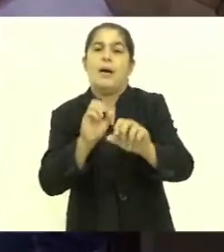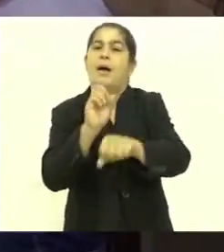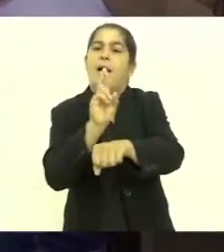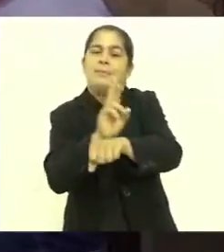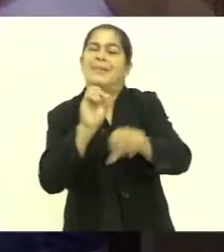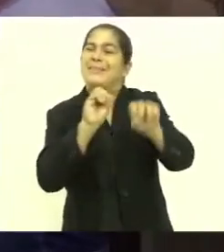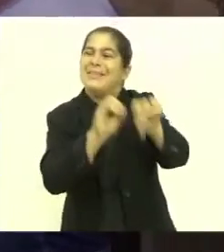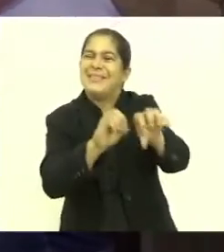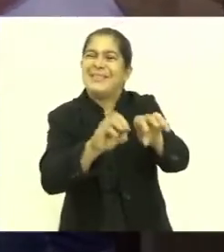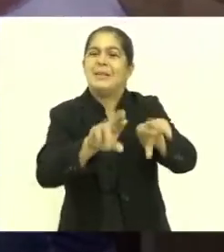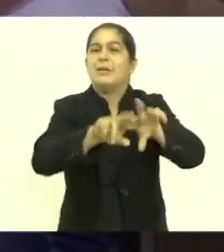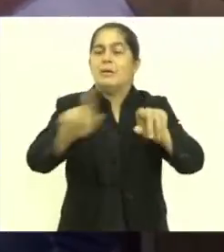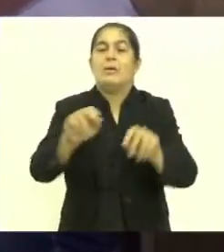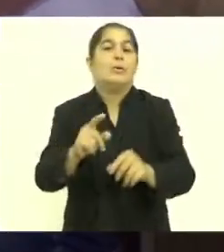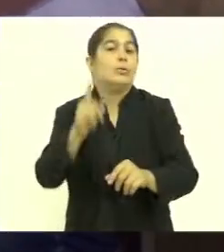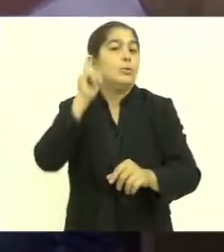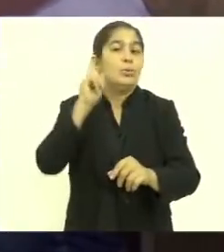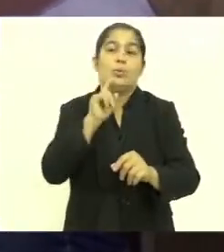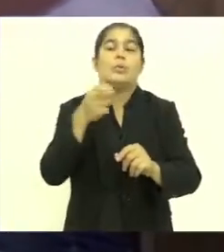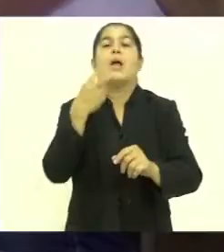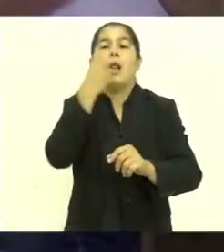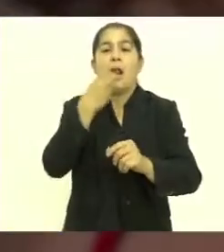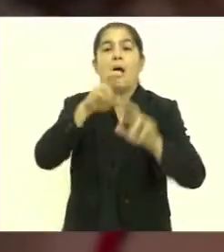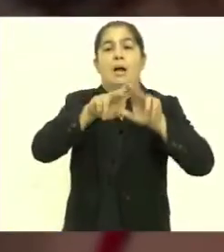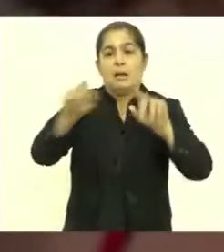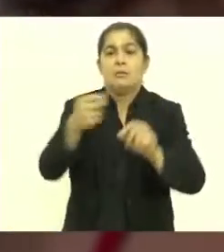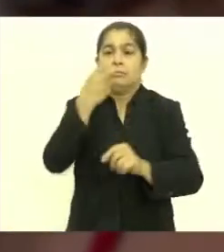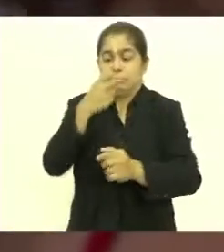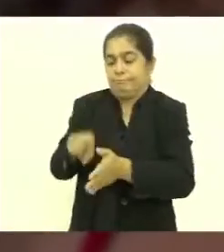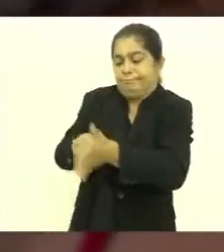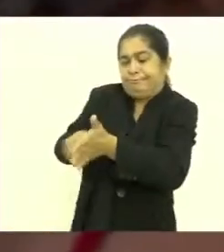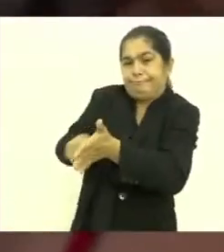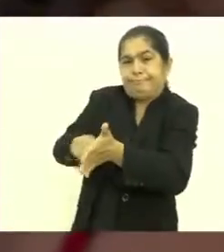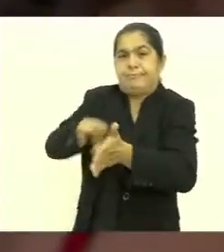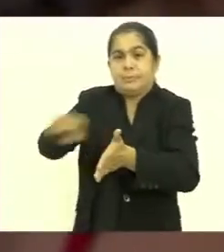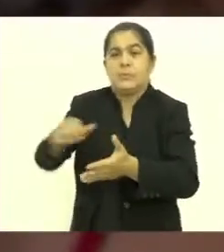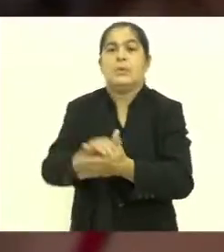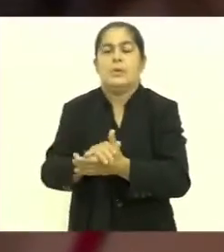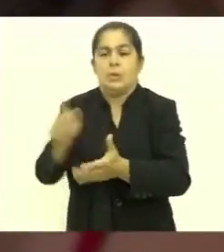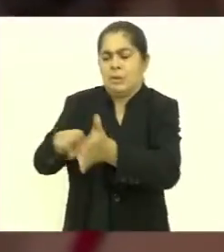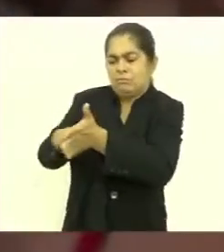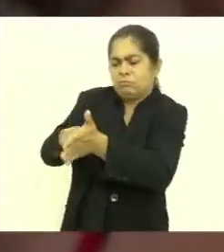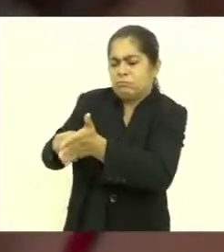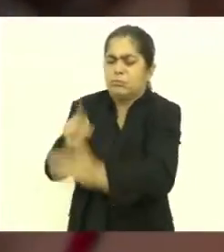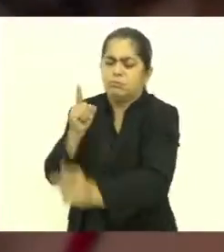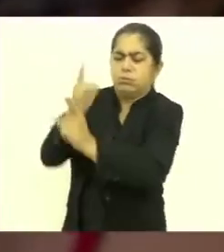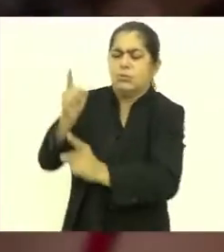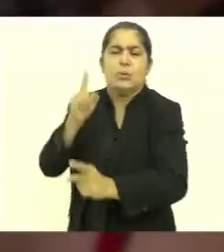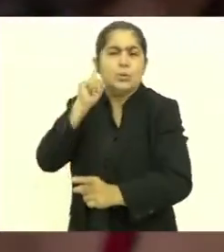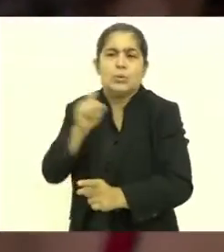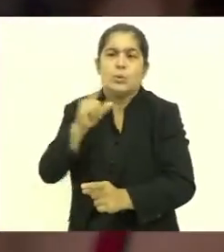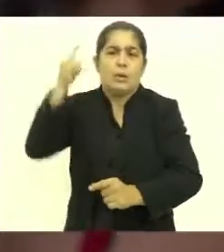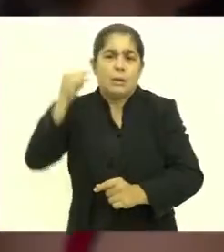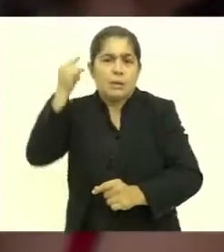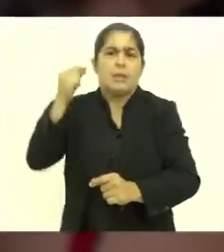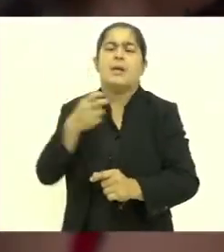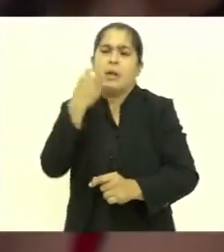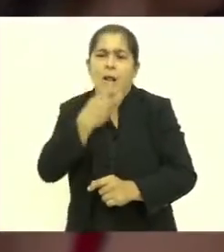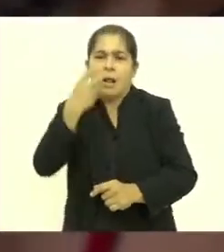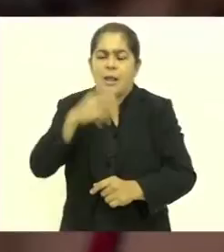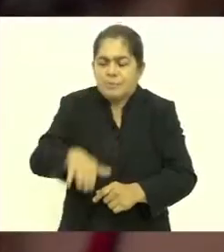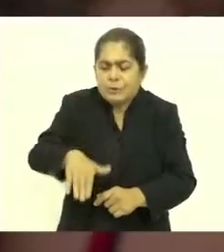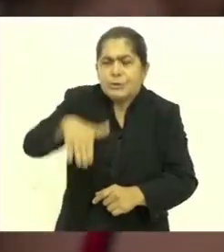de reabilitação auditiva, que tem um papel fundamental, porque ele, além do diagnóstico, junto com a coordenadoria de triagem e diagnóstico,